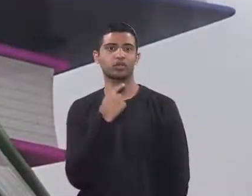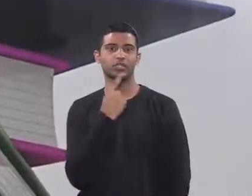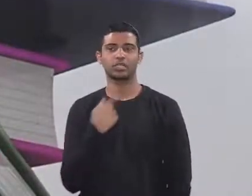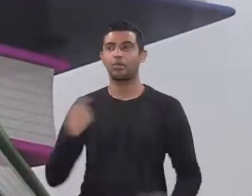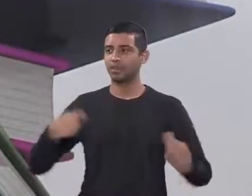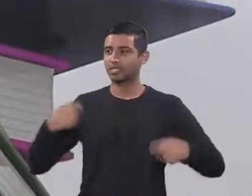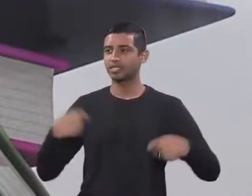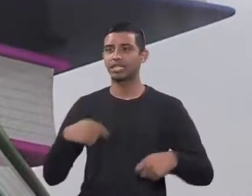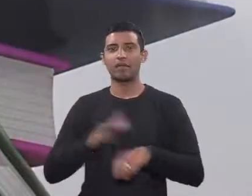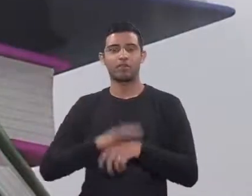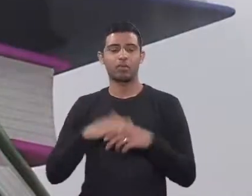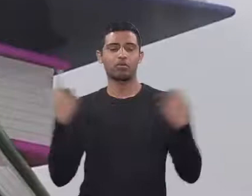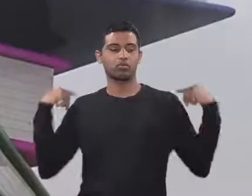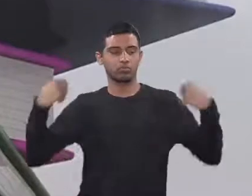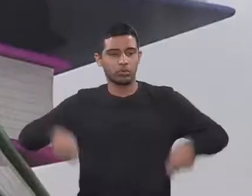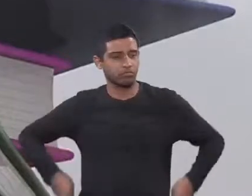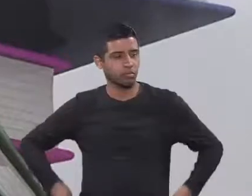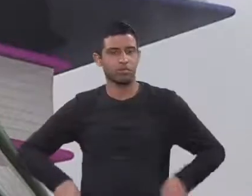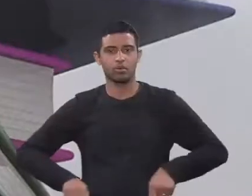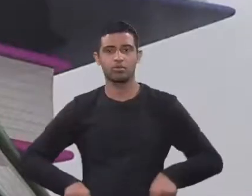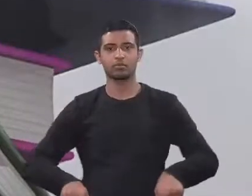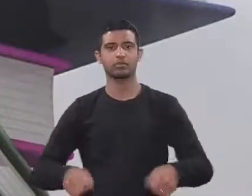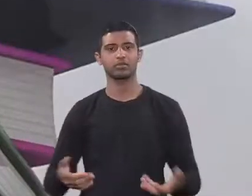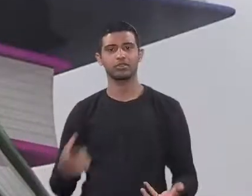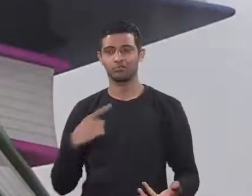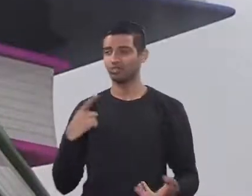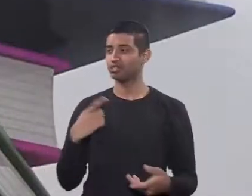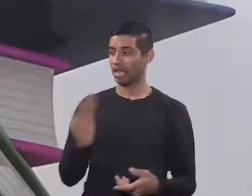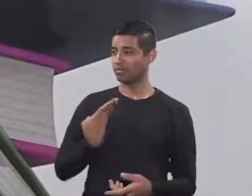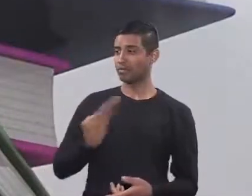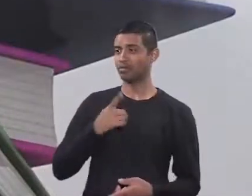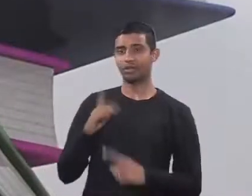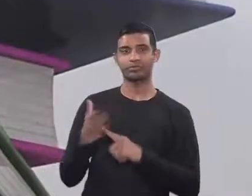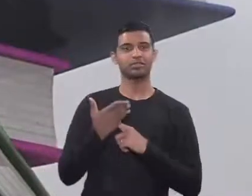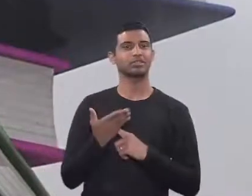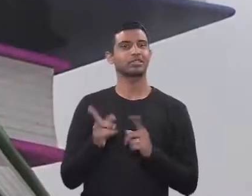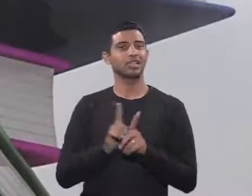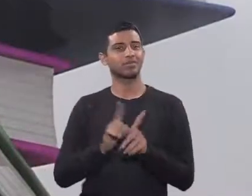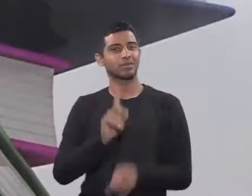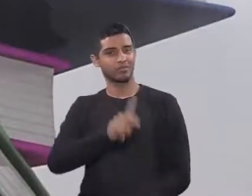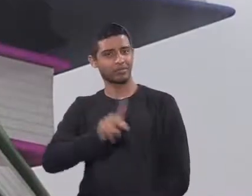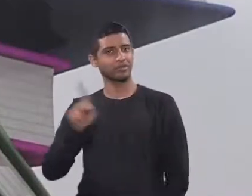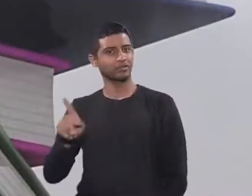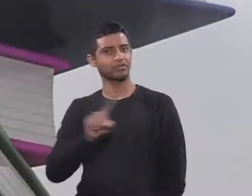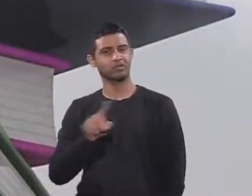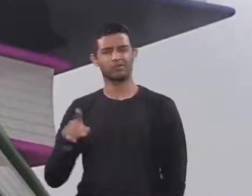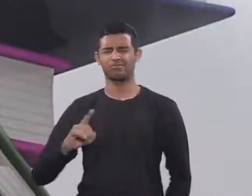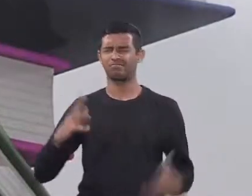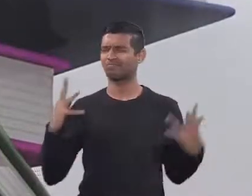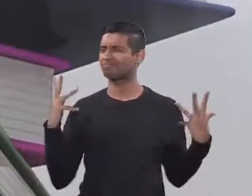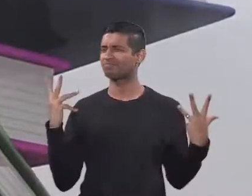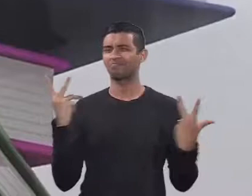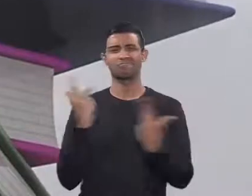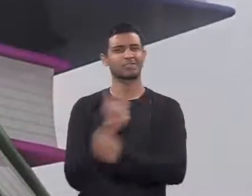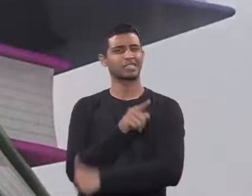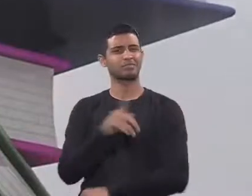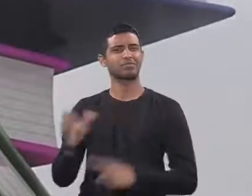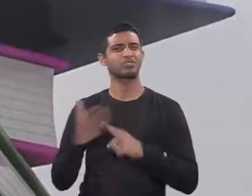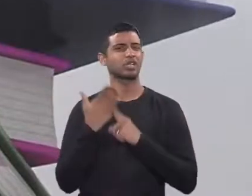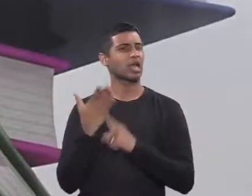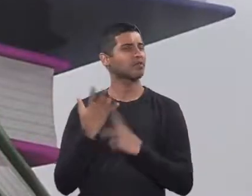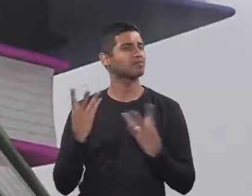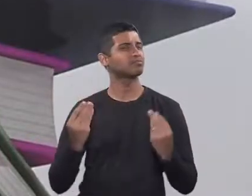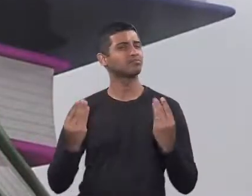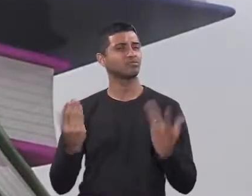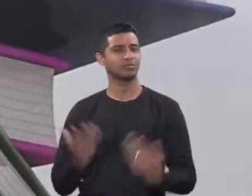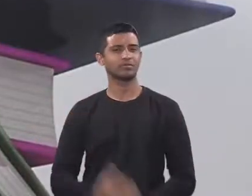me levar para os lugares. E eu tinha meus amigos para me ajudar. Os professores também eram sensacionais, eles me ajudavam